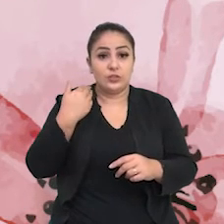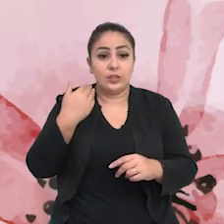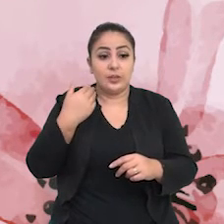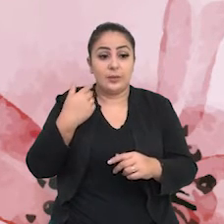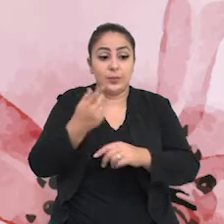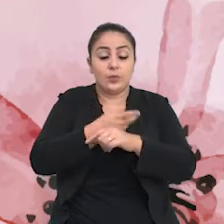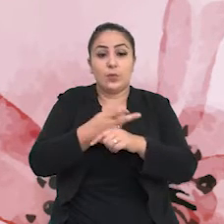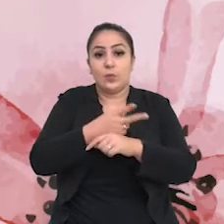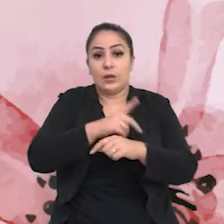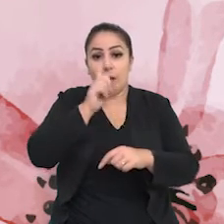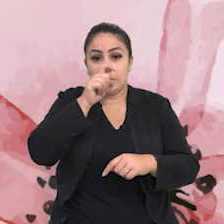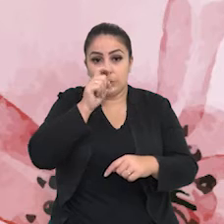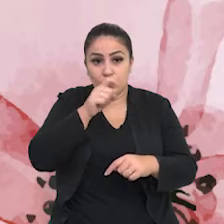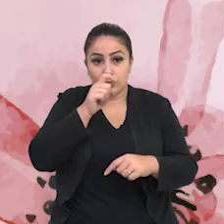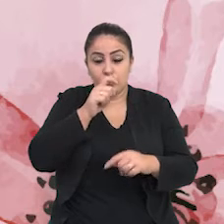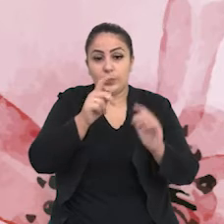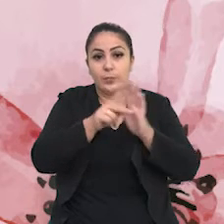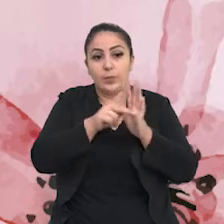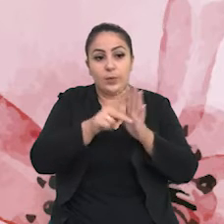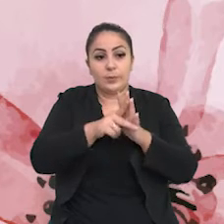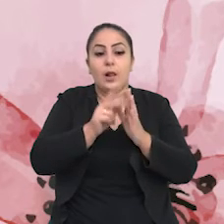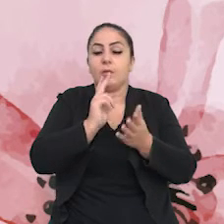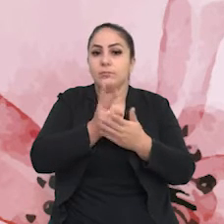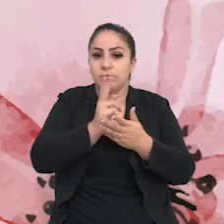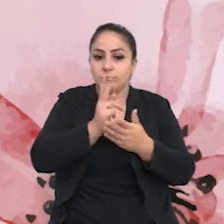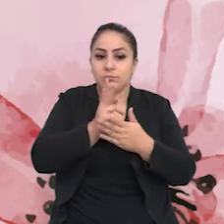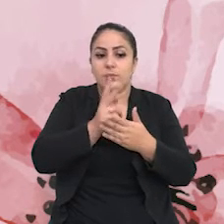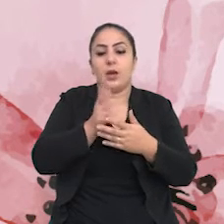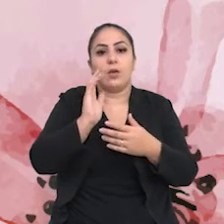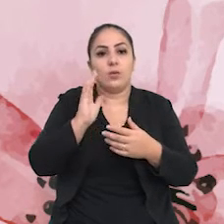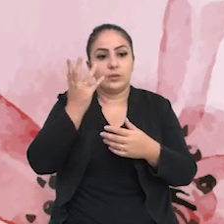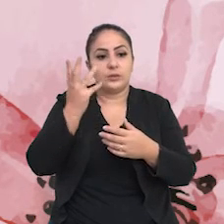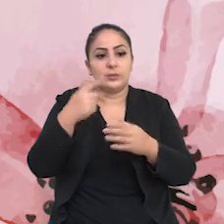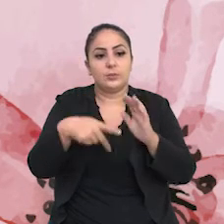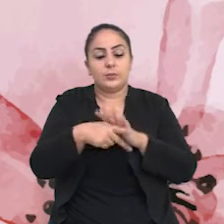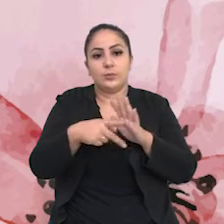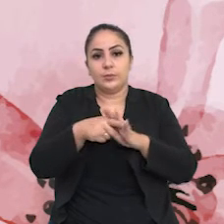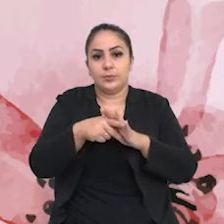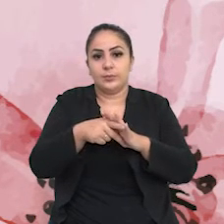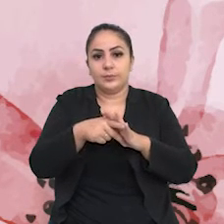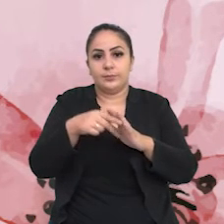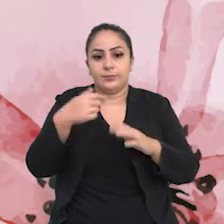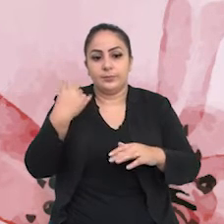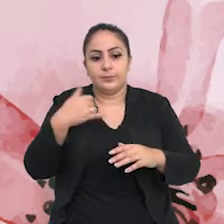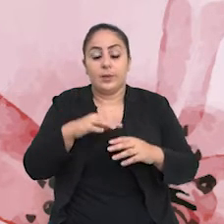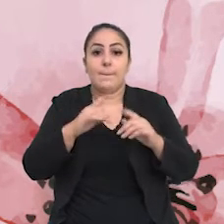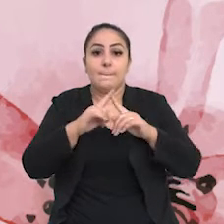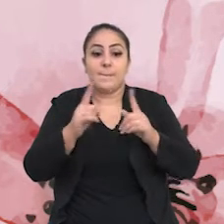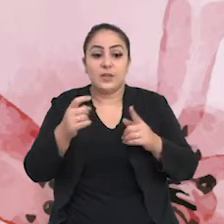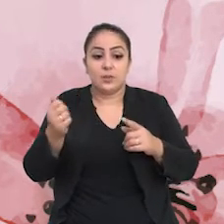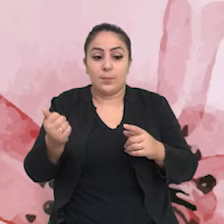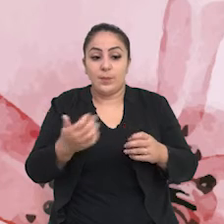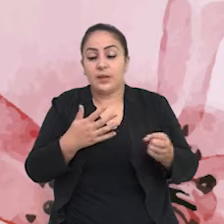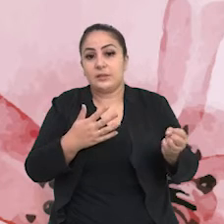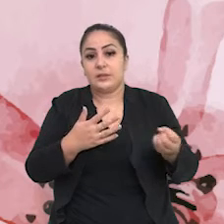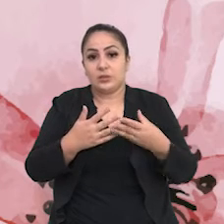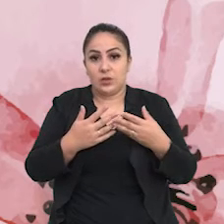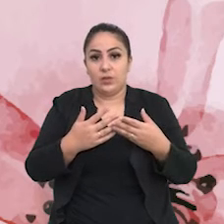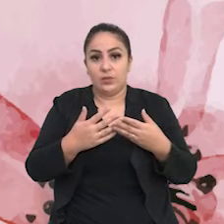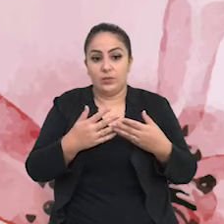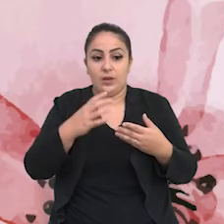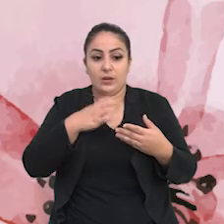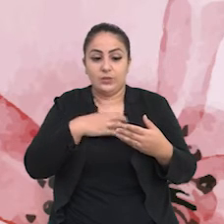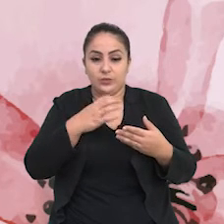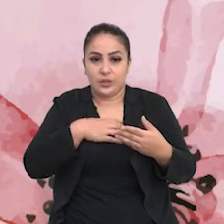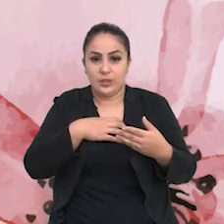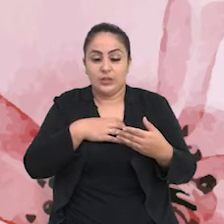caça às bruxas da Idade Média, ela permanece acontecendo na contemporaneidade, porém com uma nova roupagem,